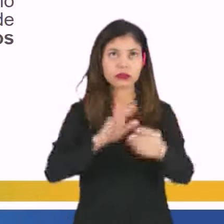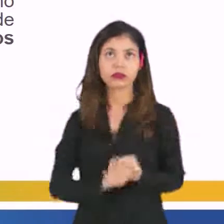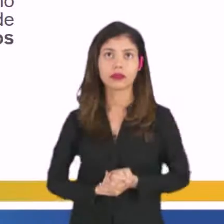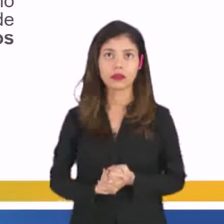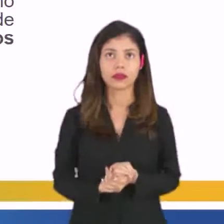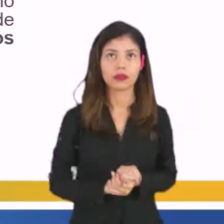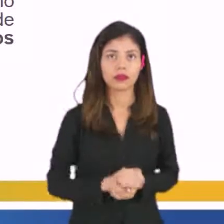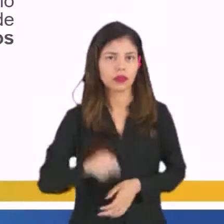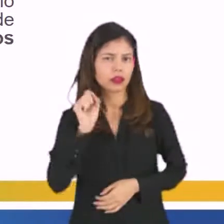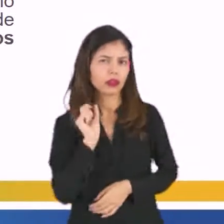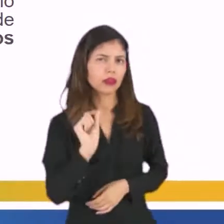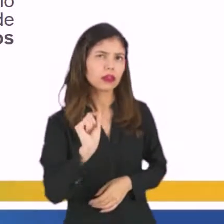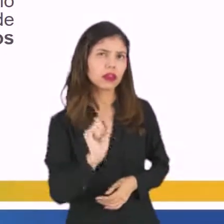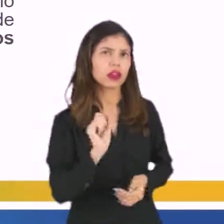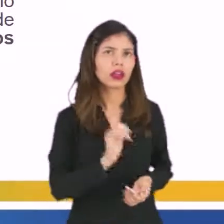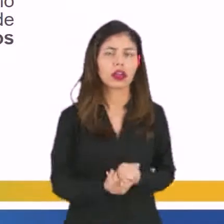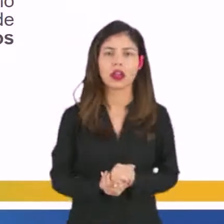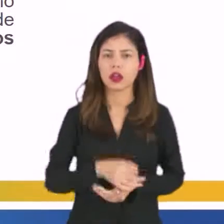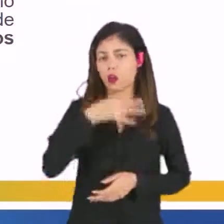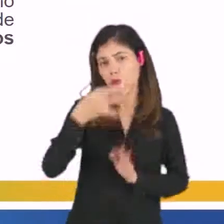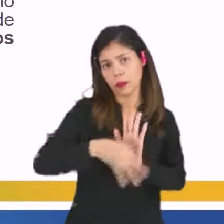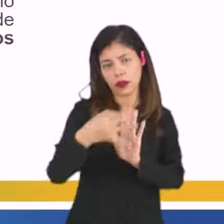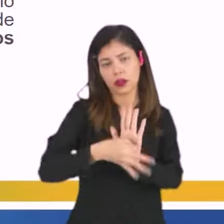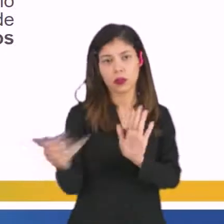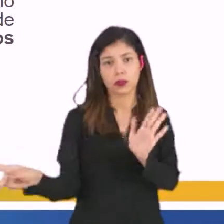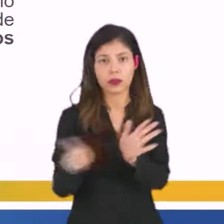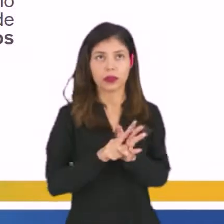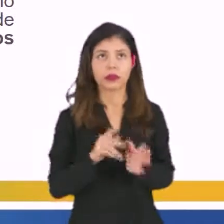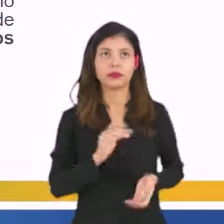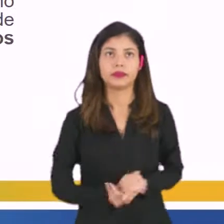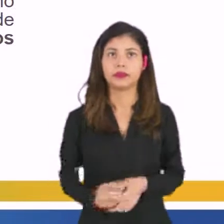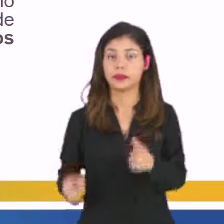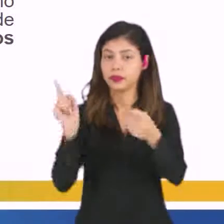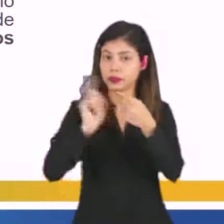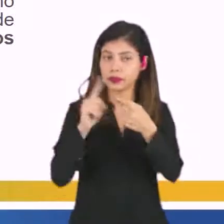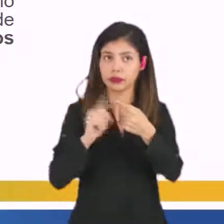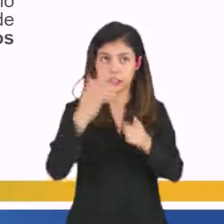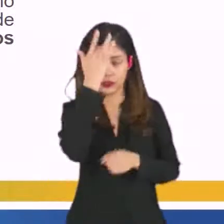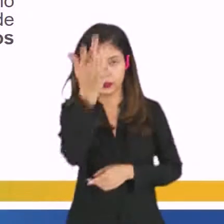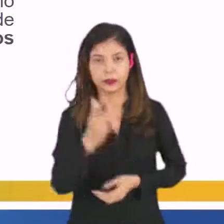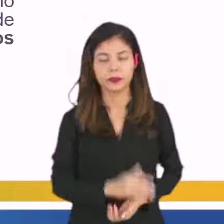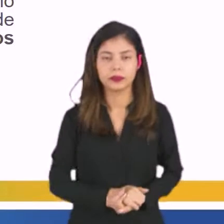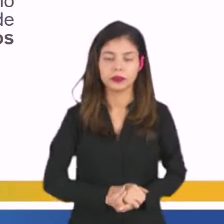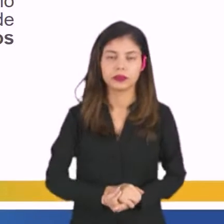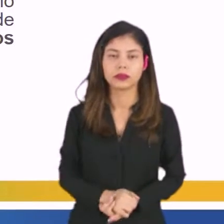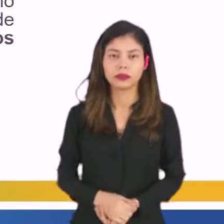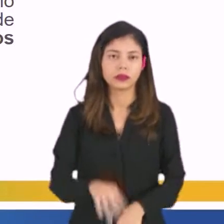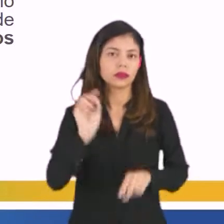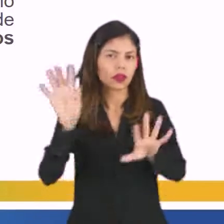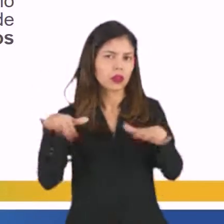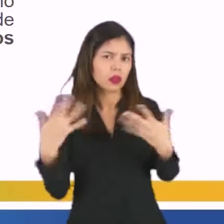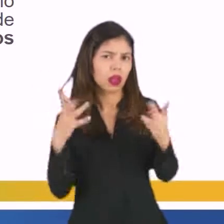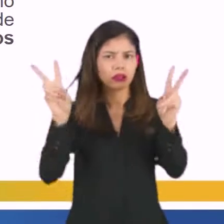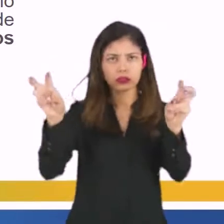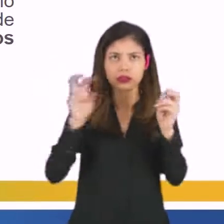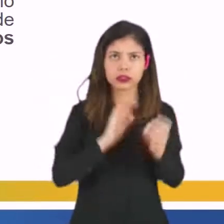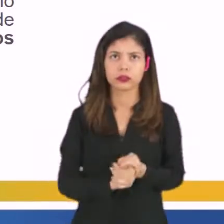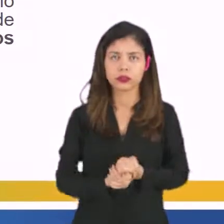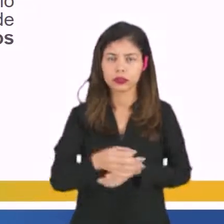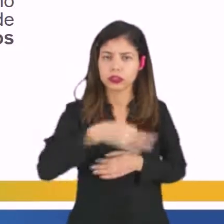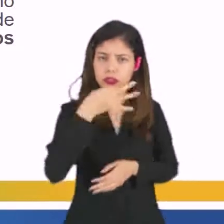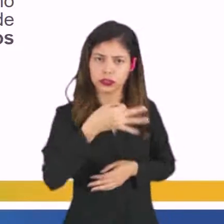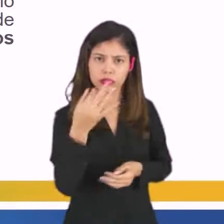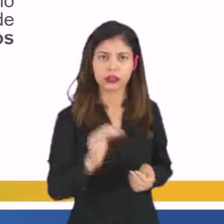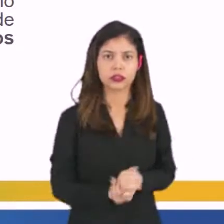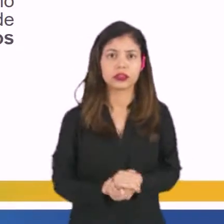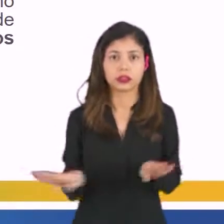diferenciá-los do que são os argumentos em si. O primeiro conceito é fácil. O tipo de argumento se